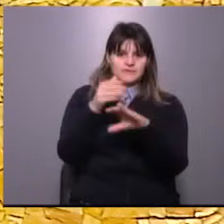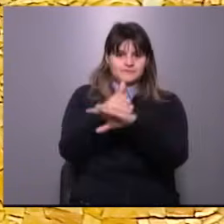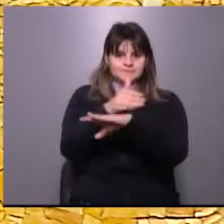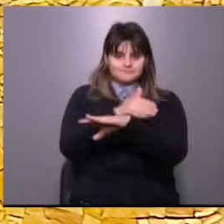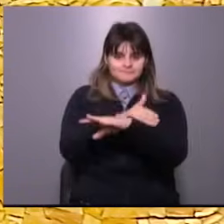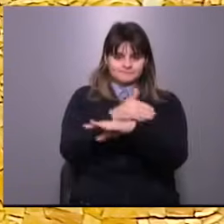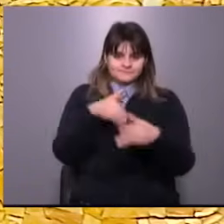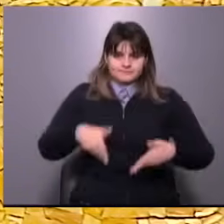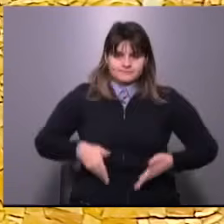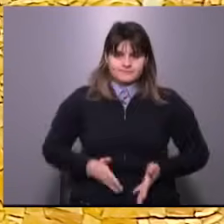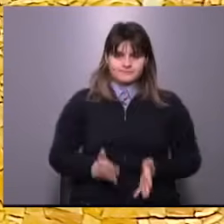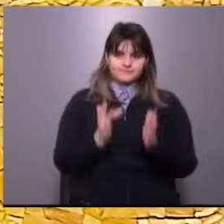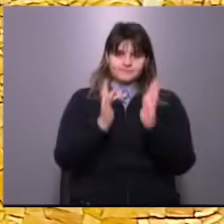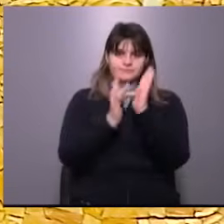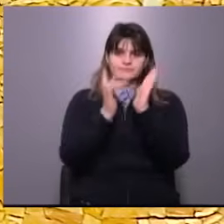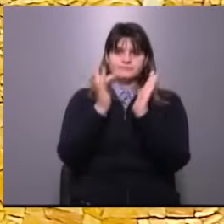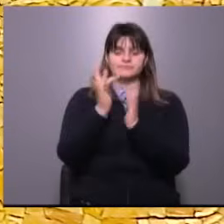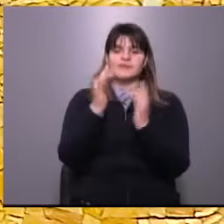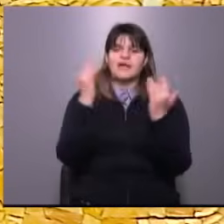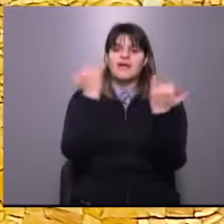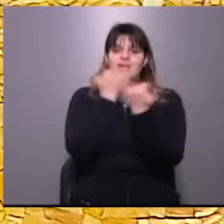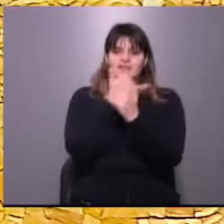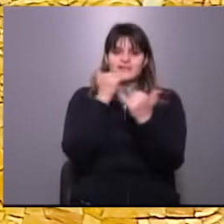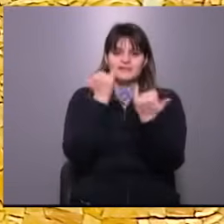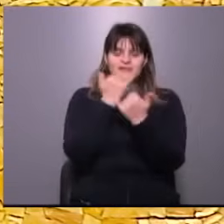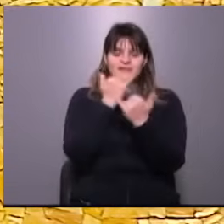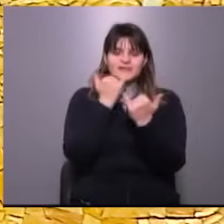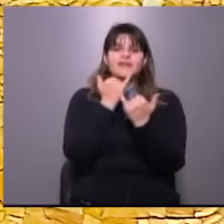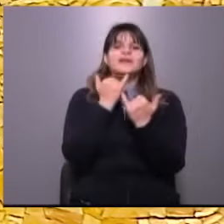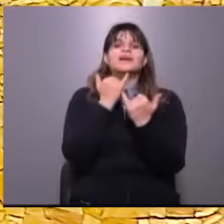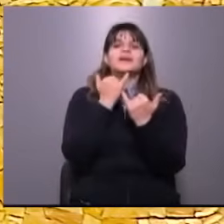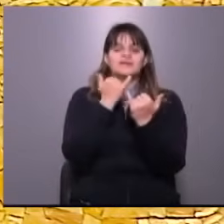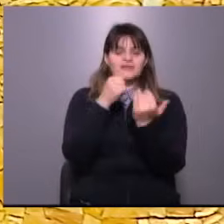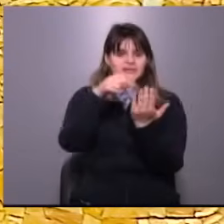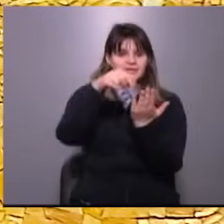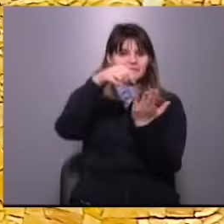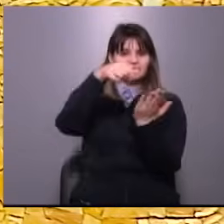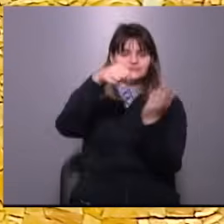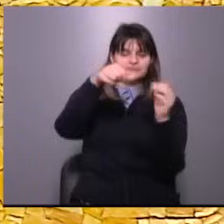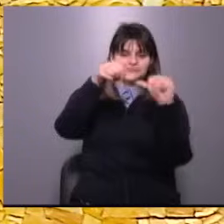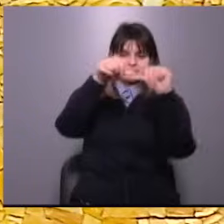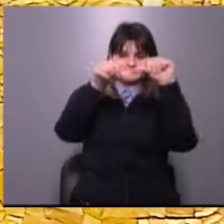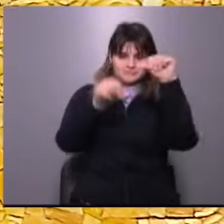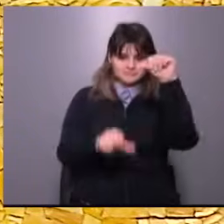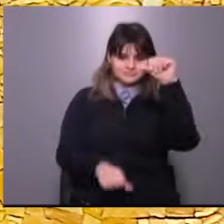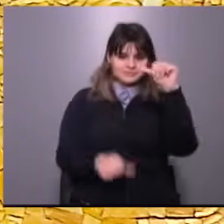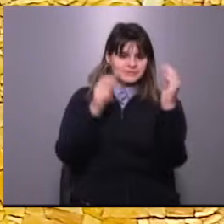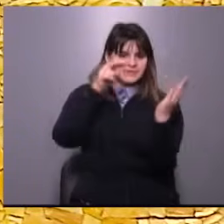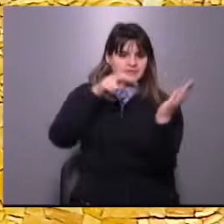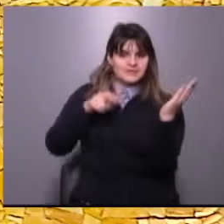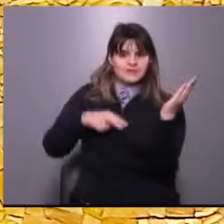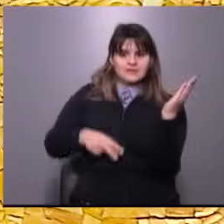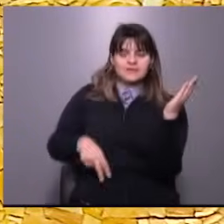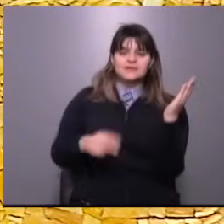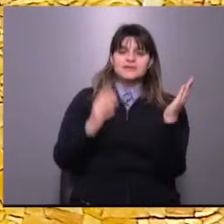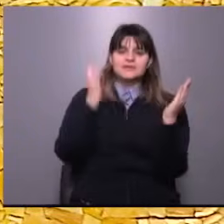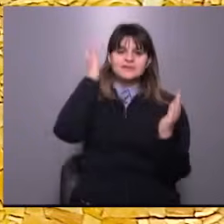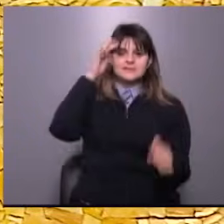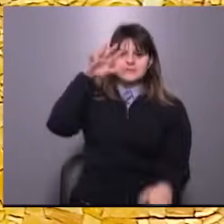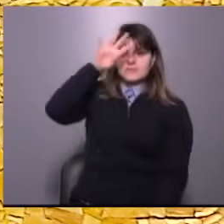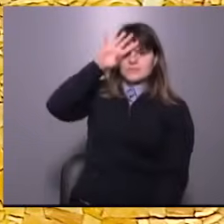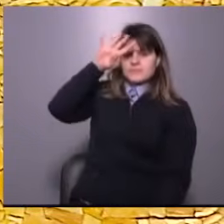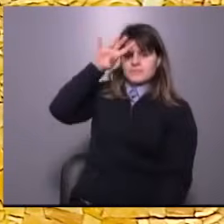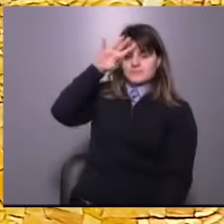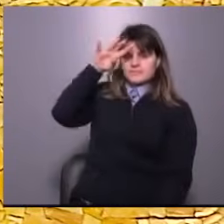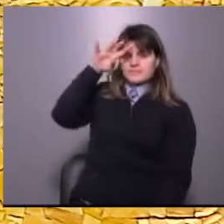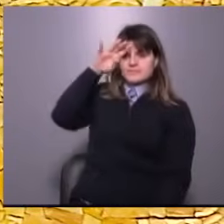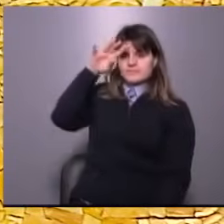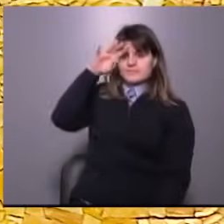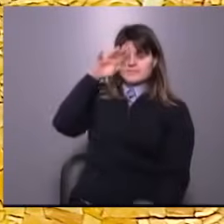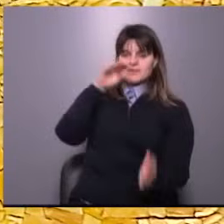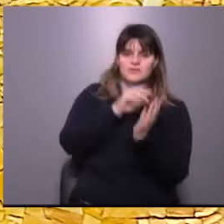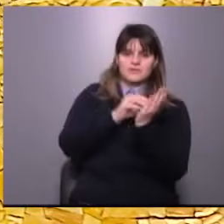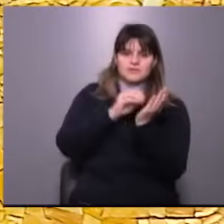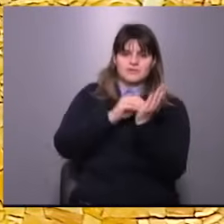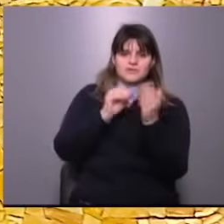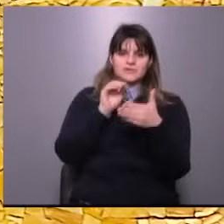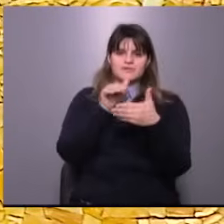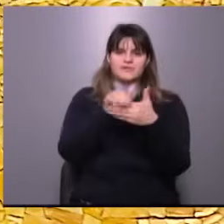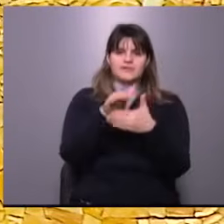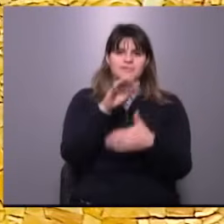do Advento à alegria e coloca nos nossos lábios as palavras que Paulo dirigiu